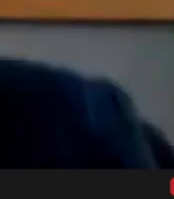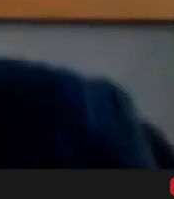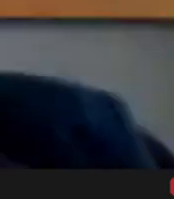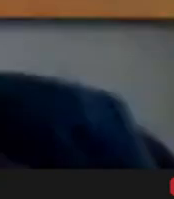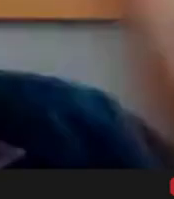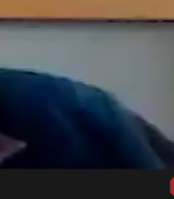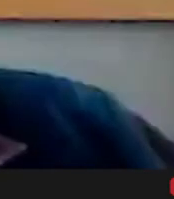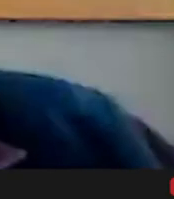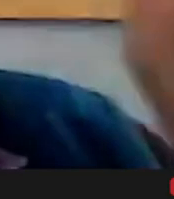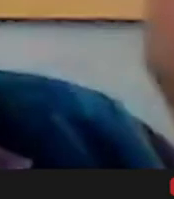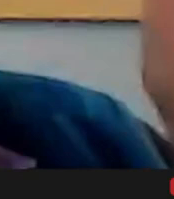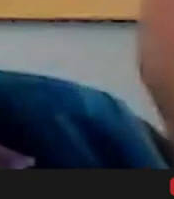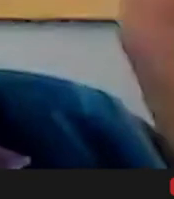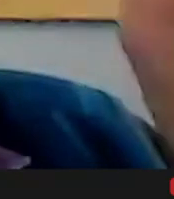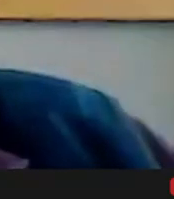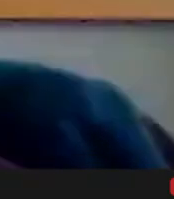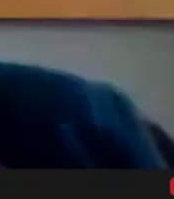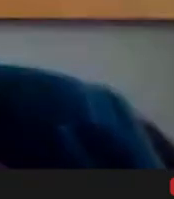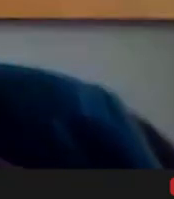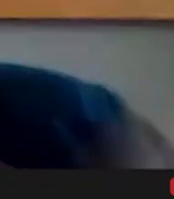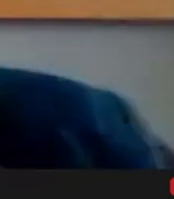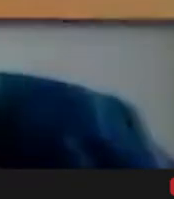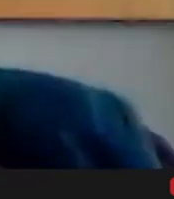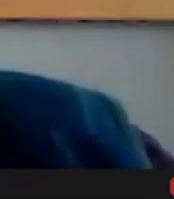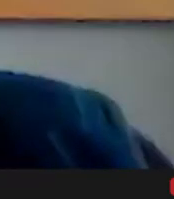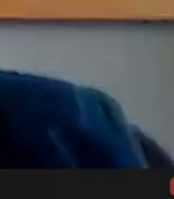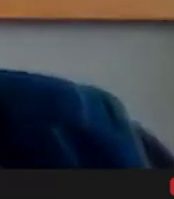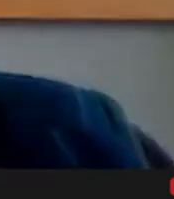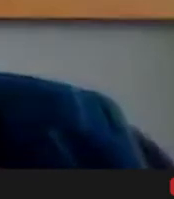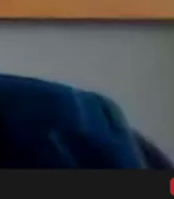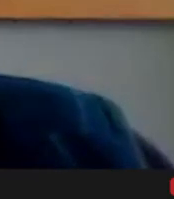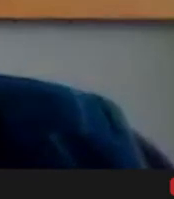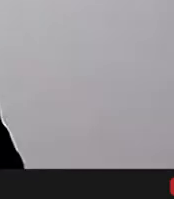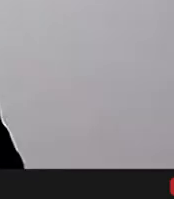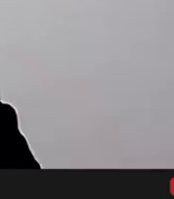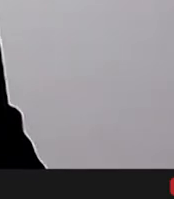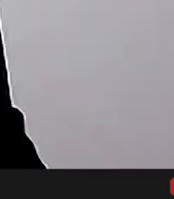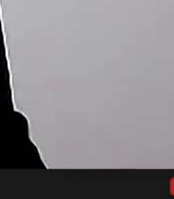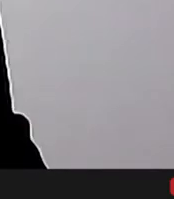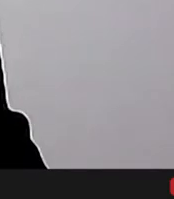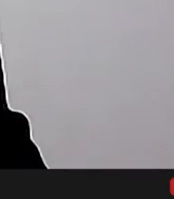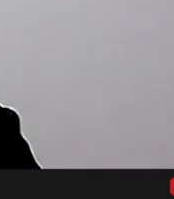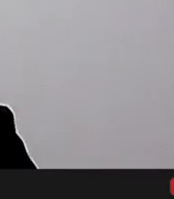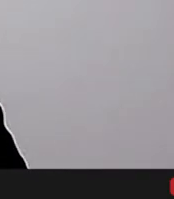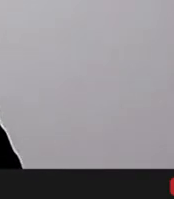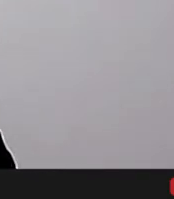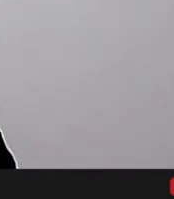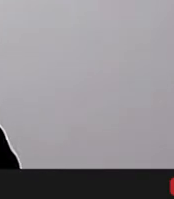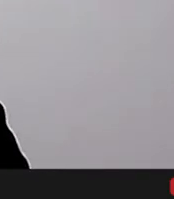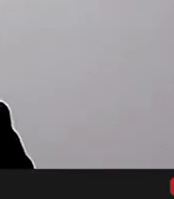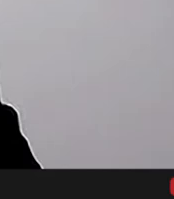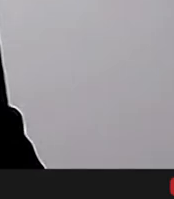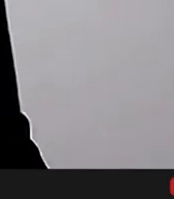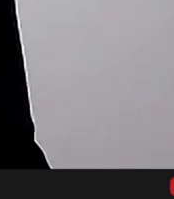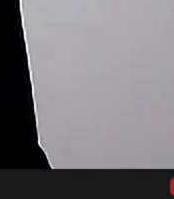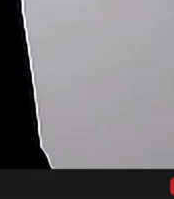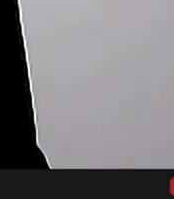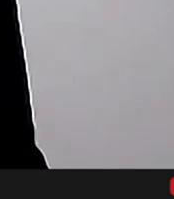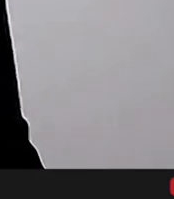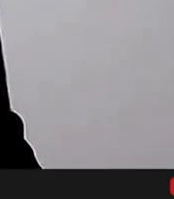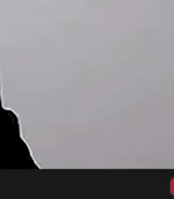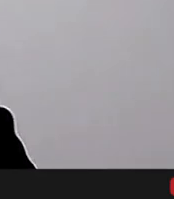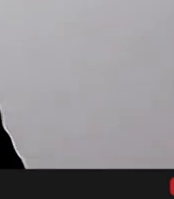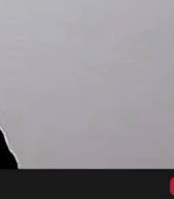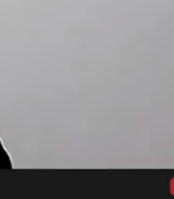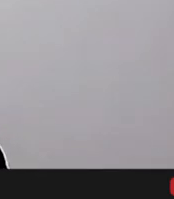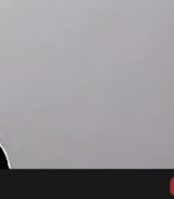Ruana e a experiência que nos inspirou da Finlândia. Exato. A senhora está aqui? Que ela está sem. Não tô... A gente não